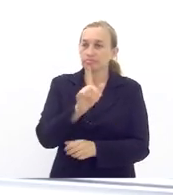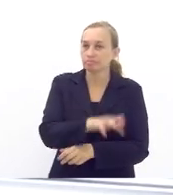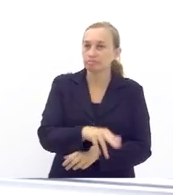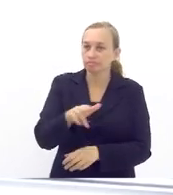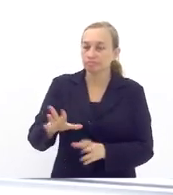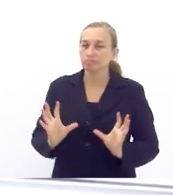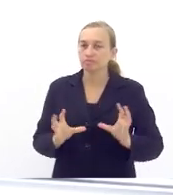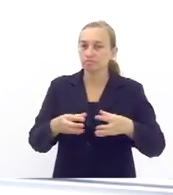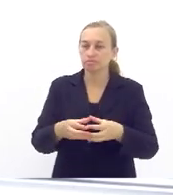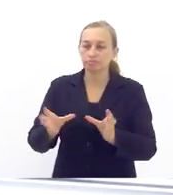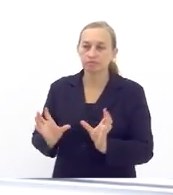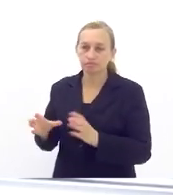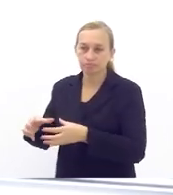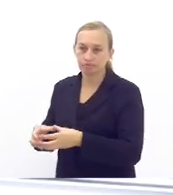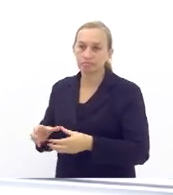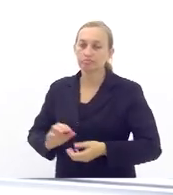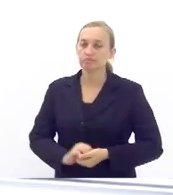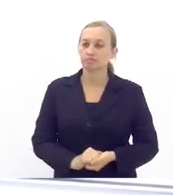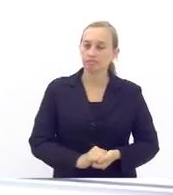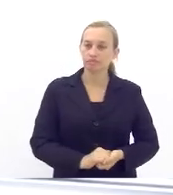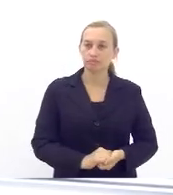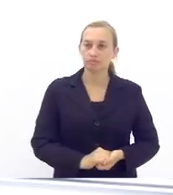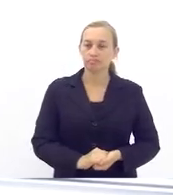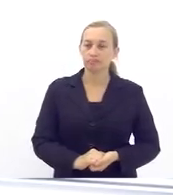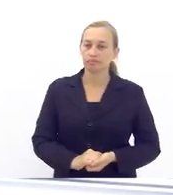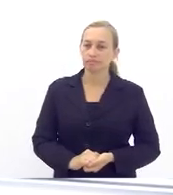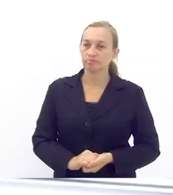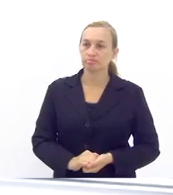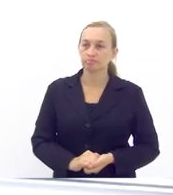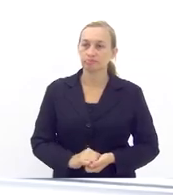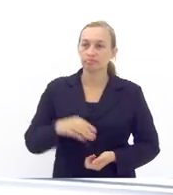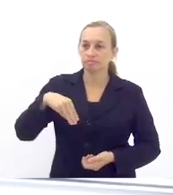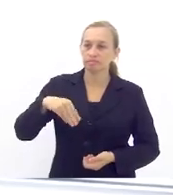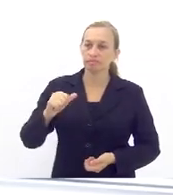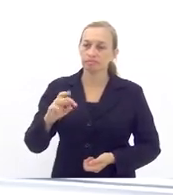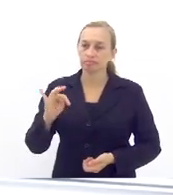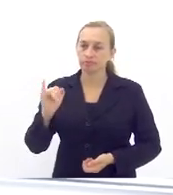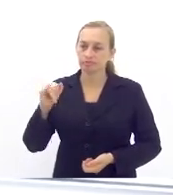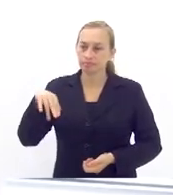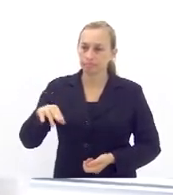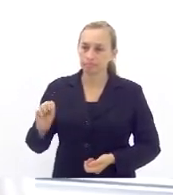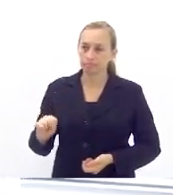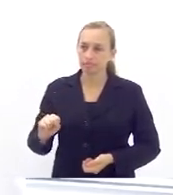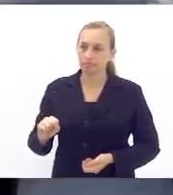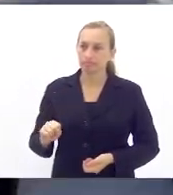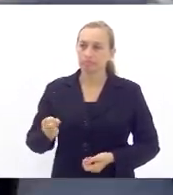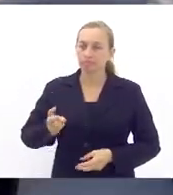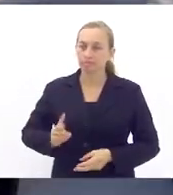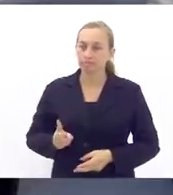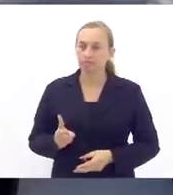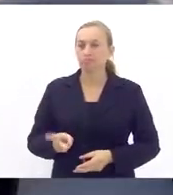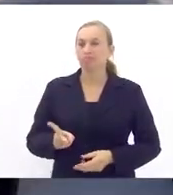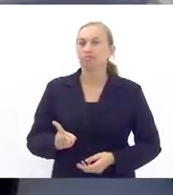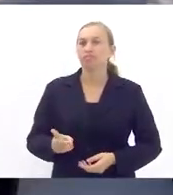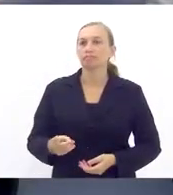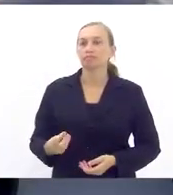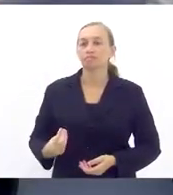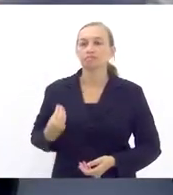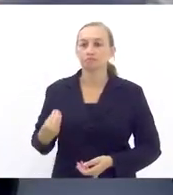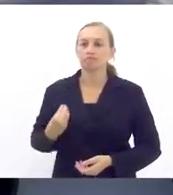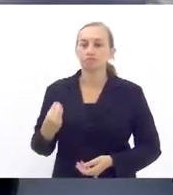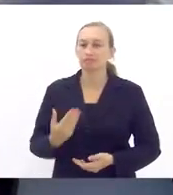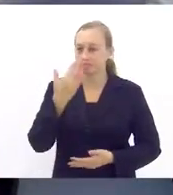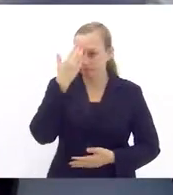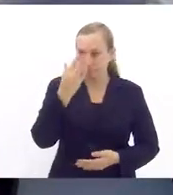comissões que já estão se empenhando Martins sem pena Martins Pena resiste estamos juntos gente Obrigado Deputado Flávio